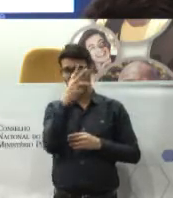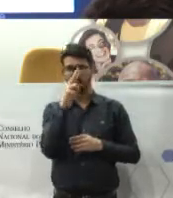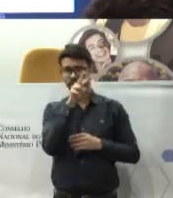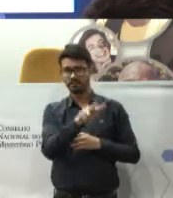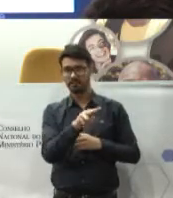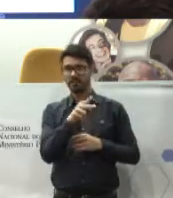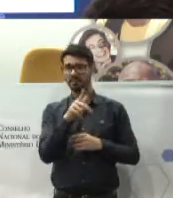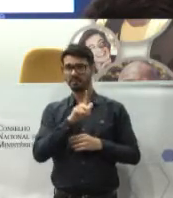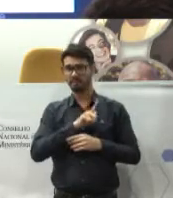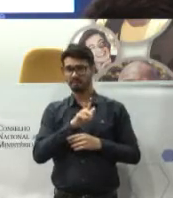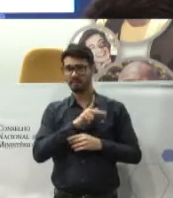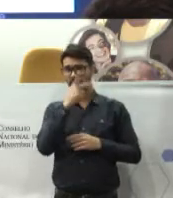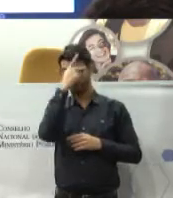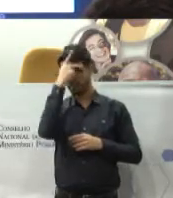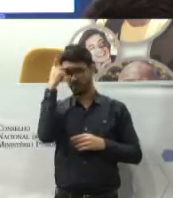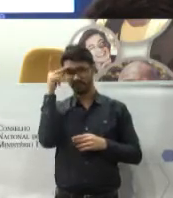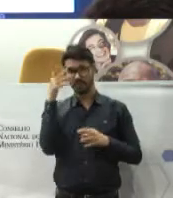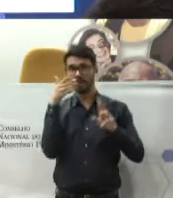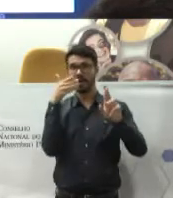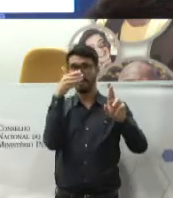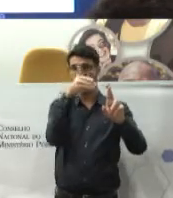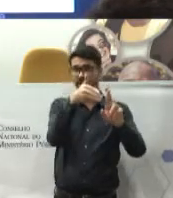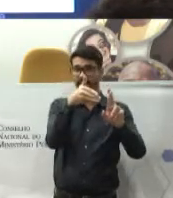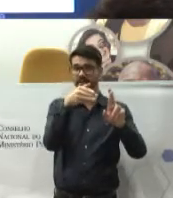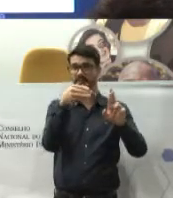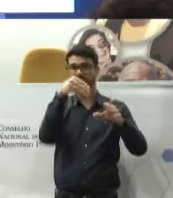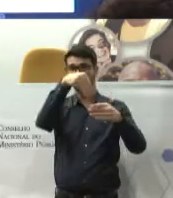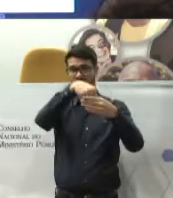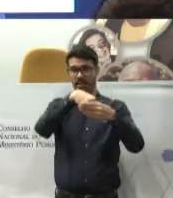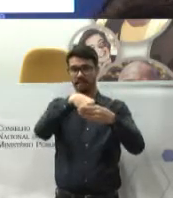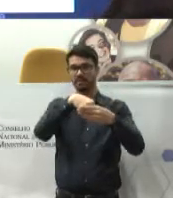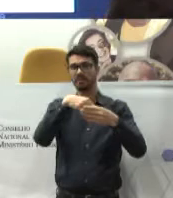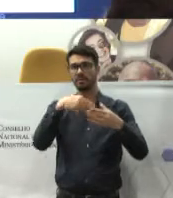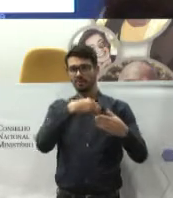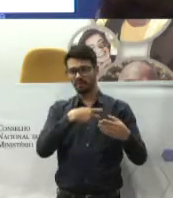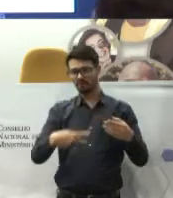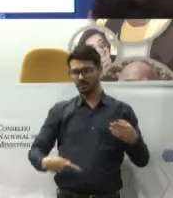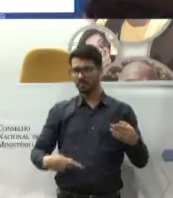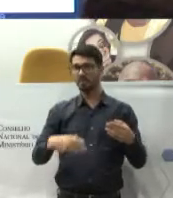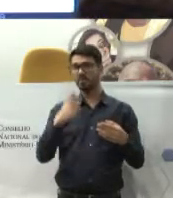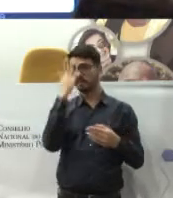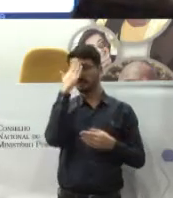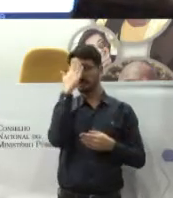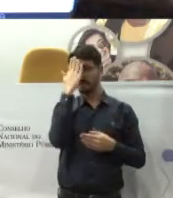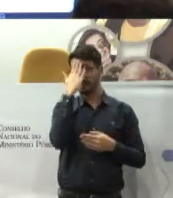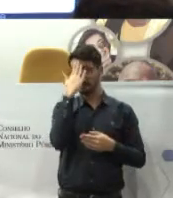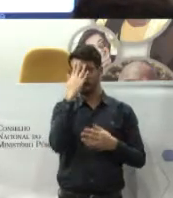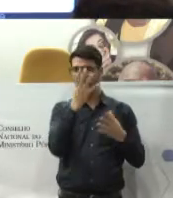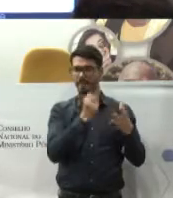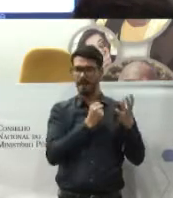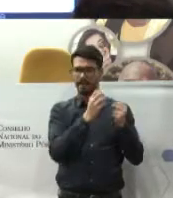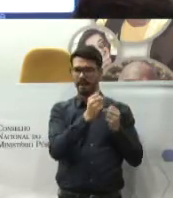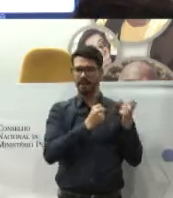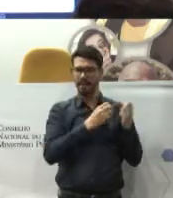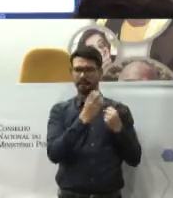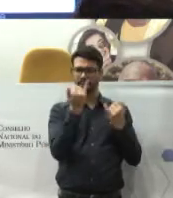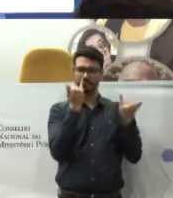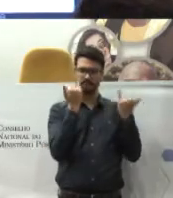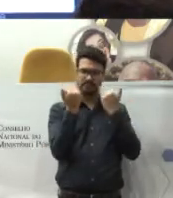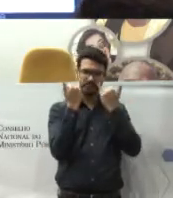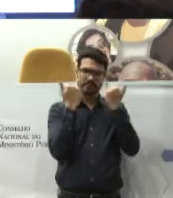uma pessoa de referência na nossa instituição ministerial na matéria de saúde, consegue reunir essas